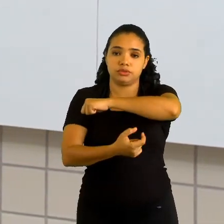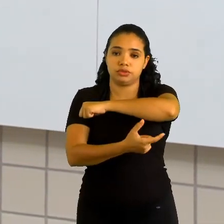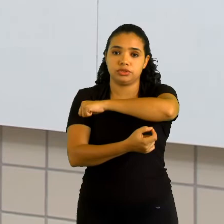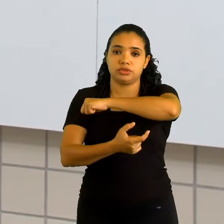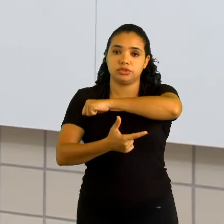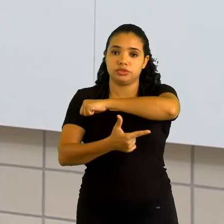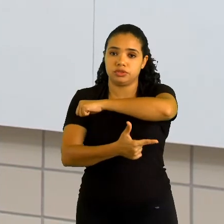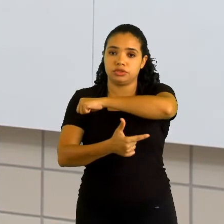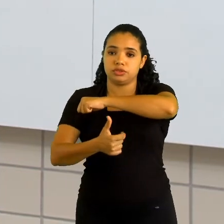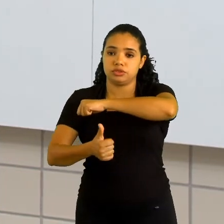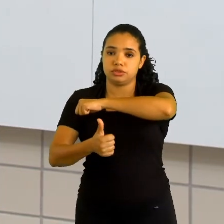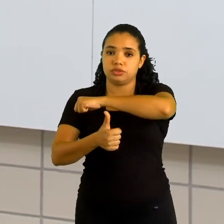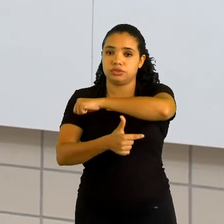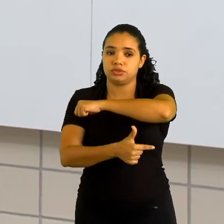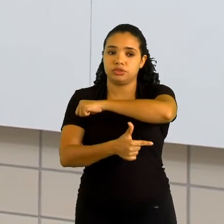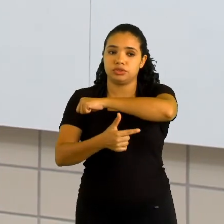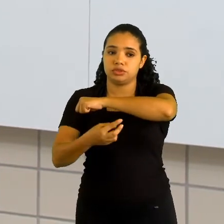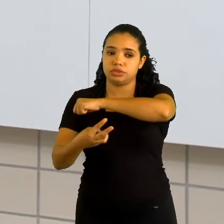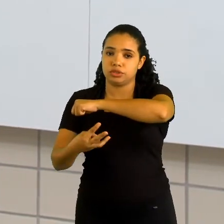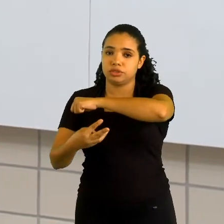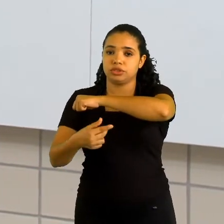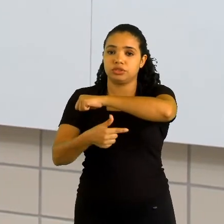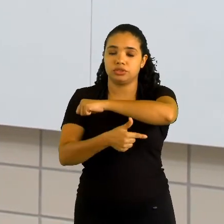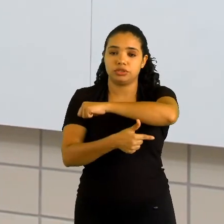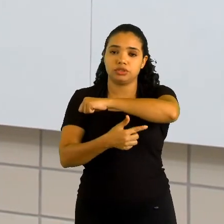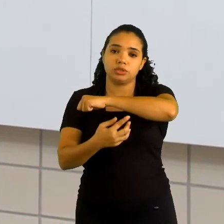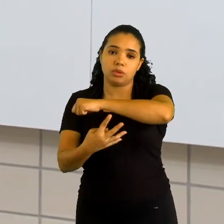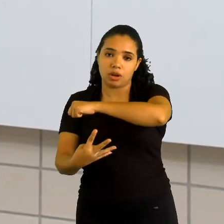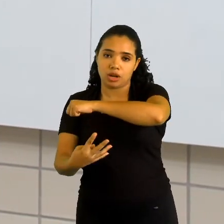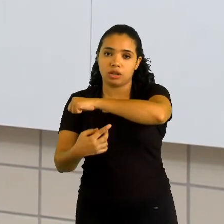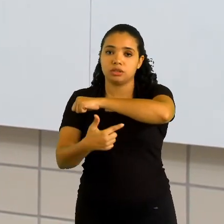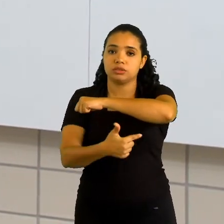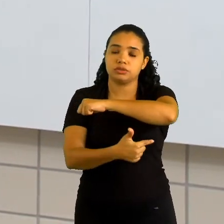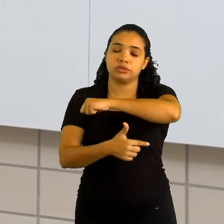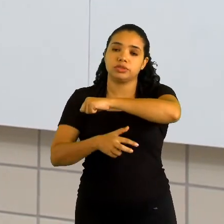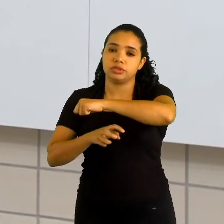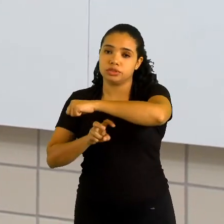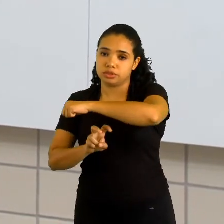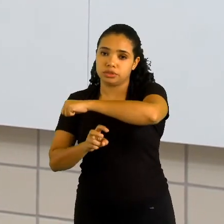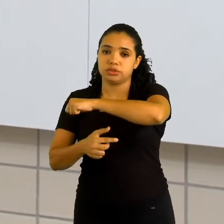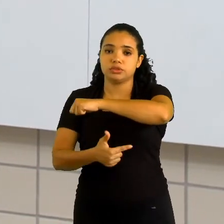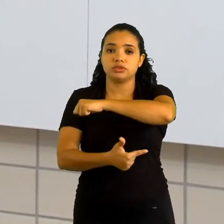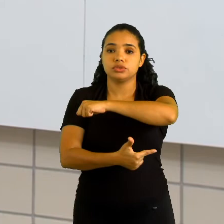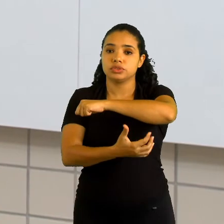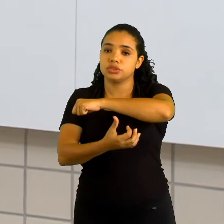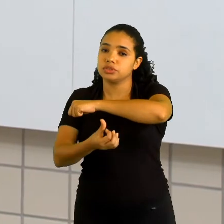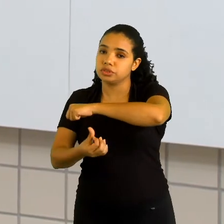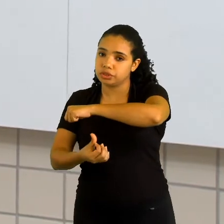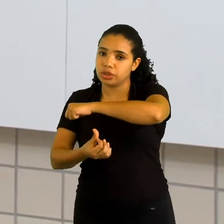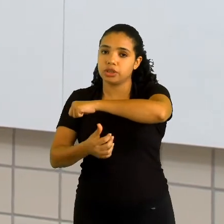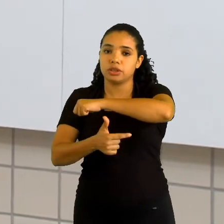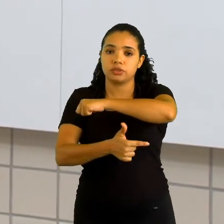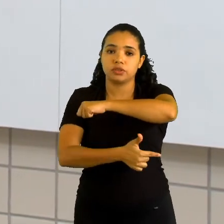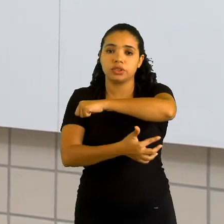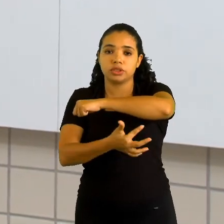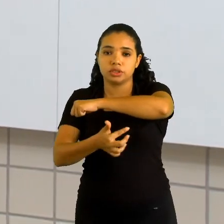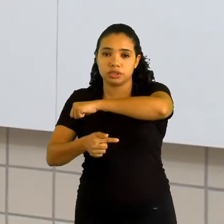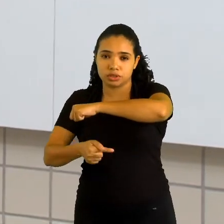22, 23, 24, 25, 26,